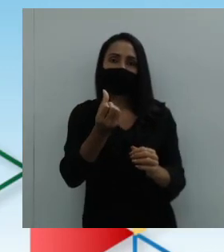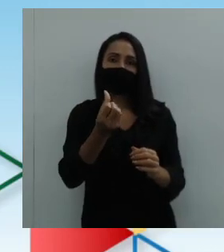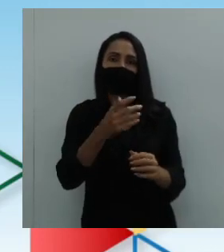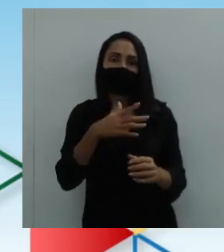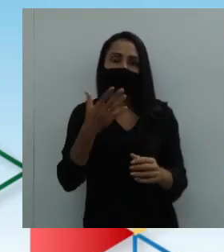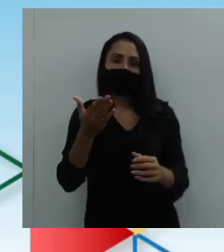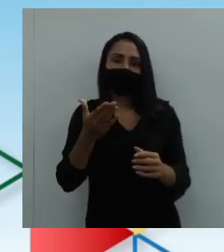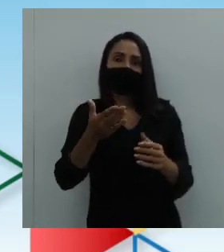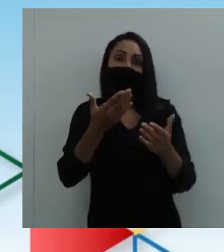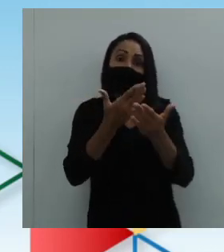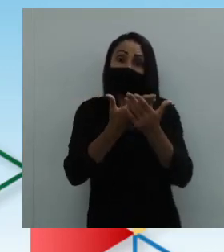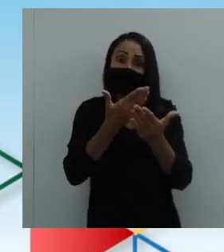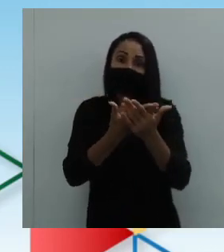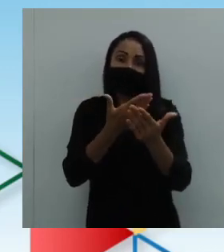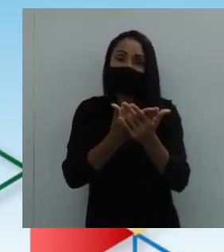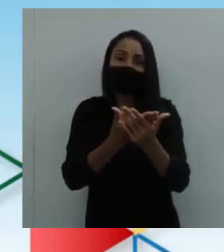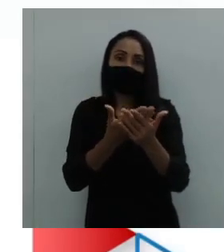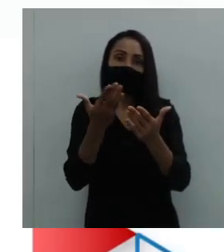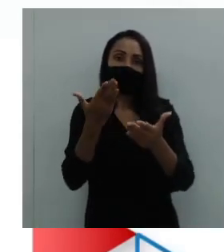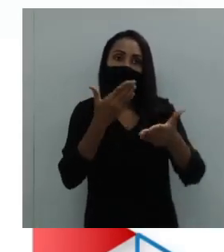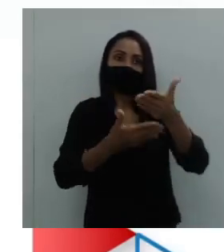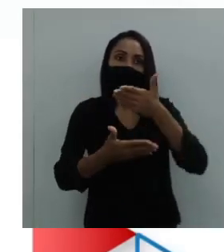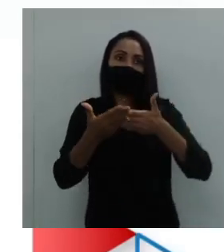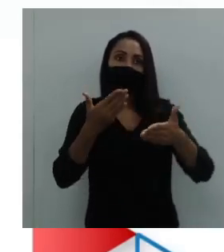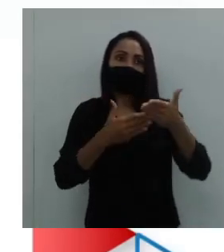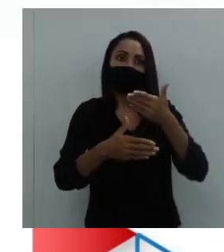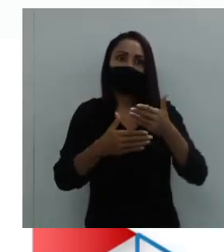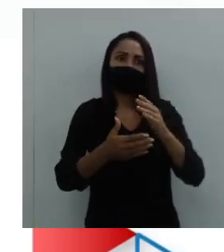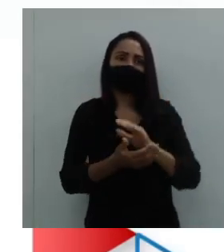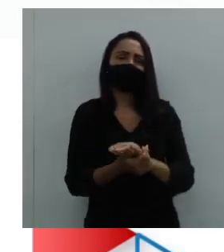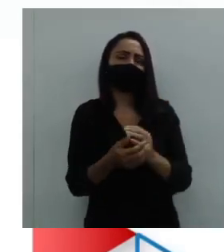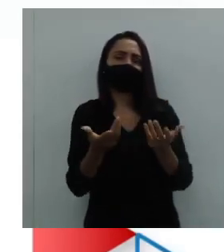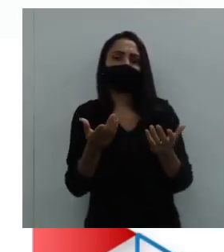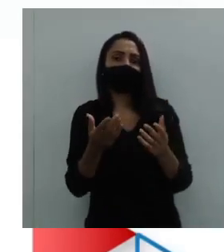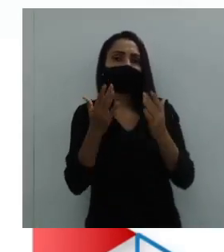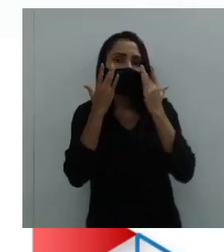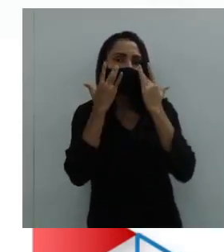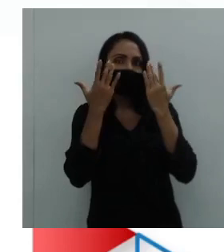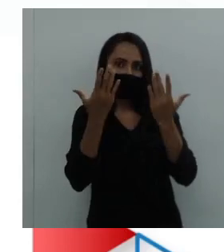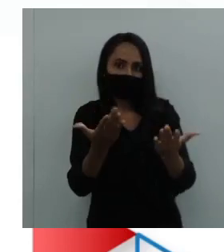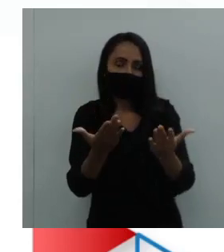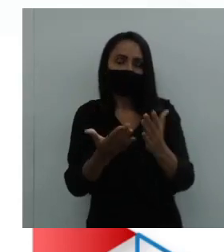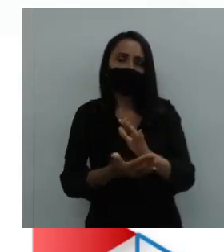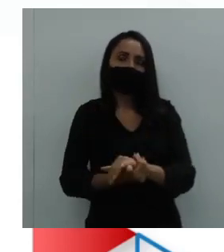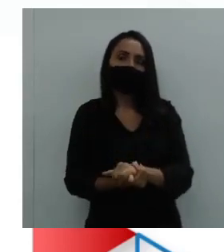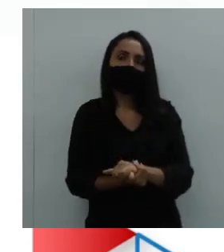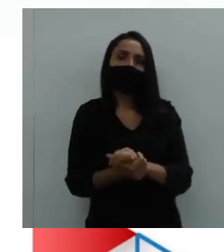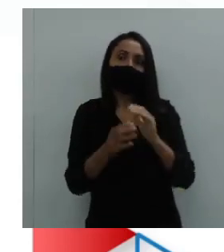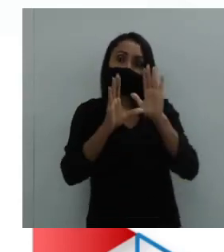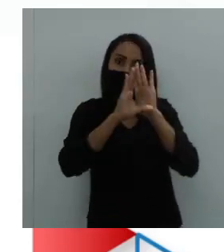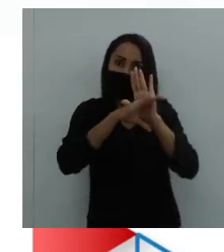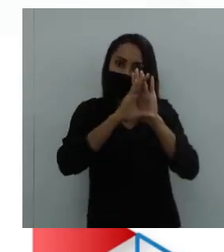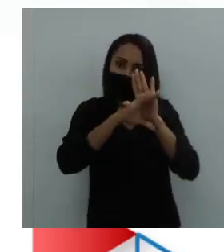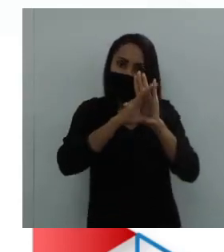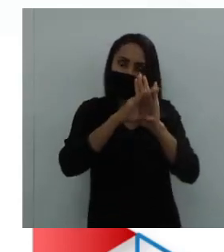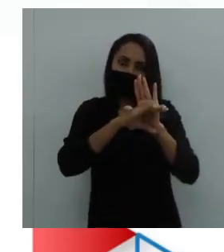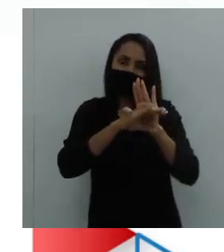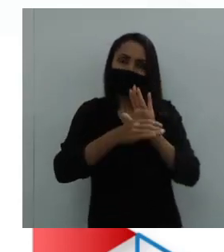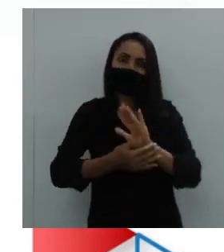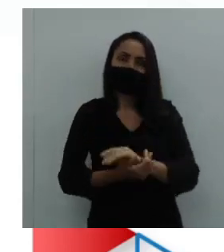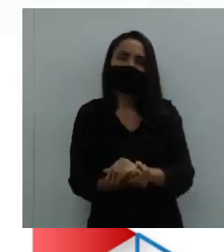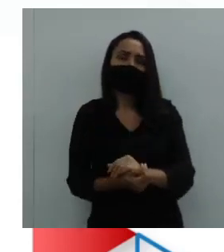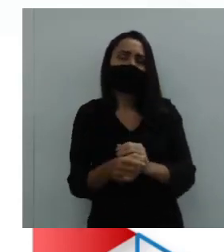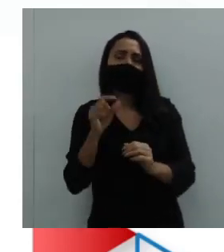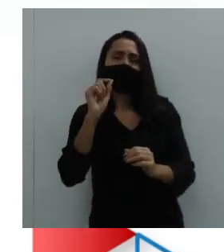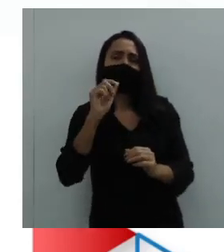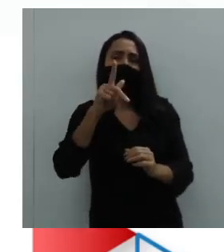geometria, e que vai estudar a relação dos sólidos na geometria analítica. Presta atenção comigo no conceito, tá? Olha, o que